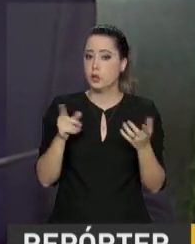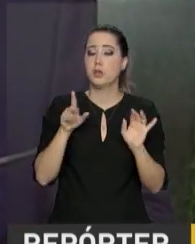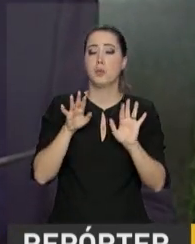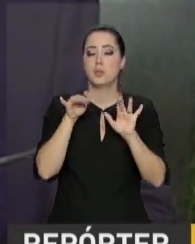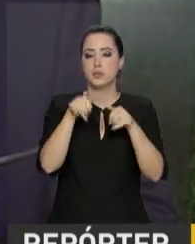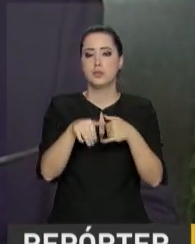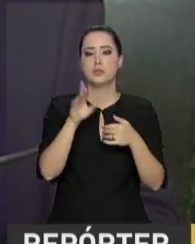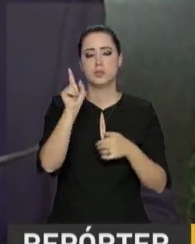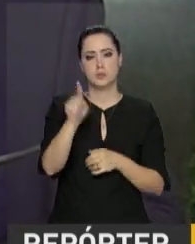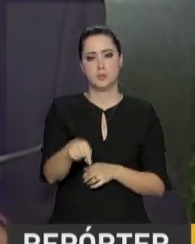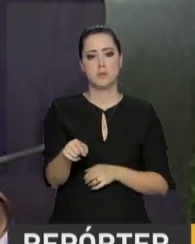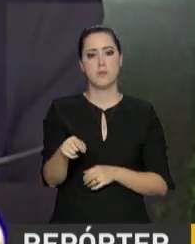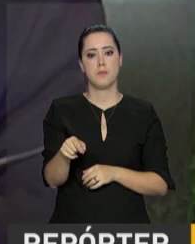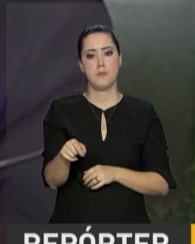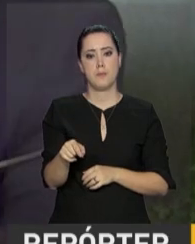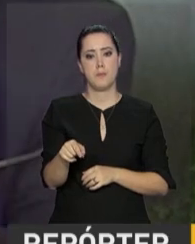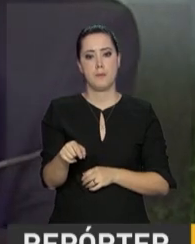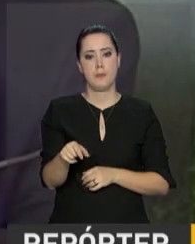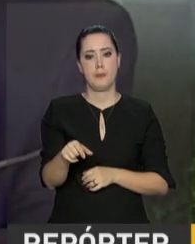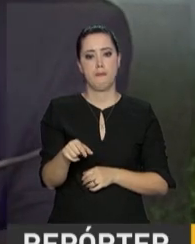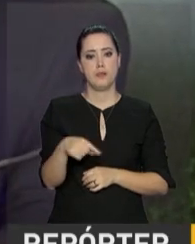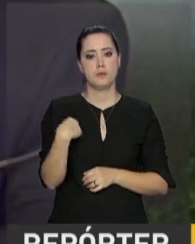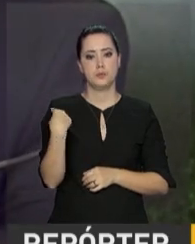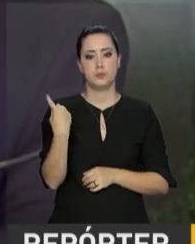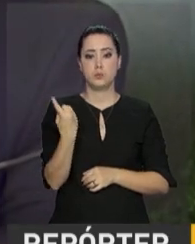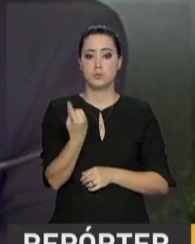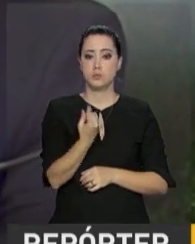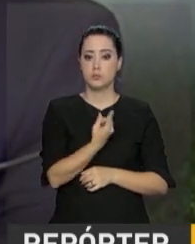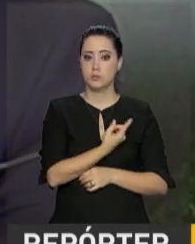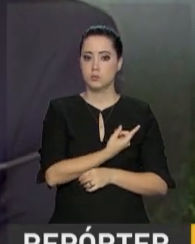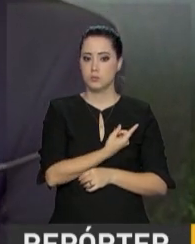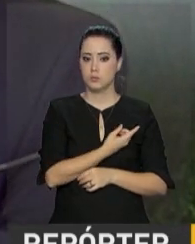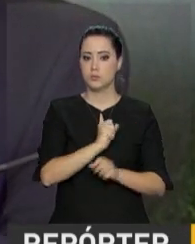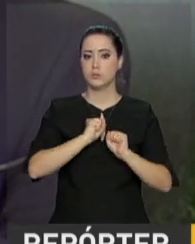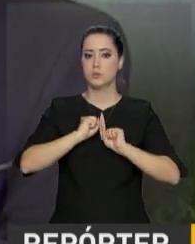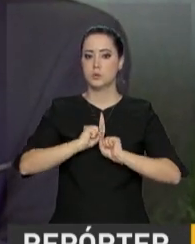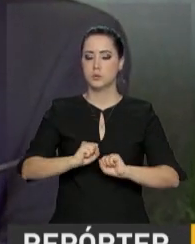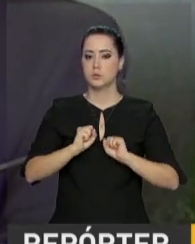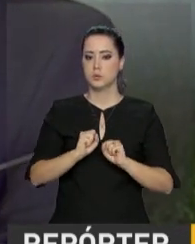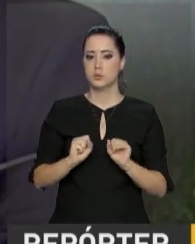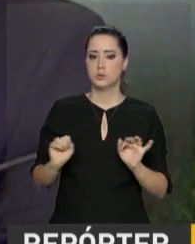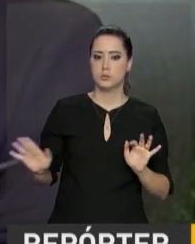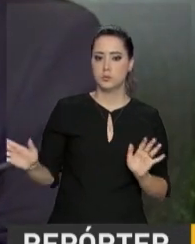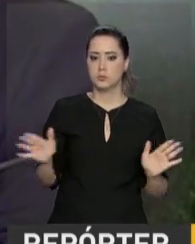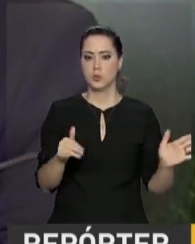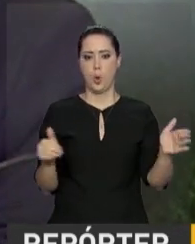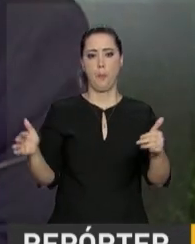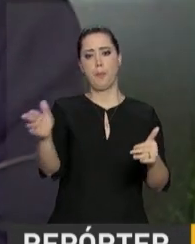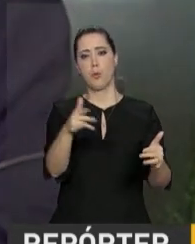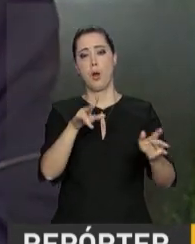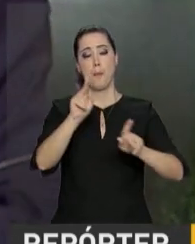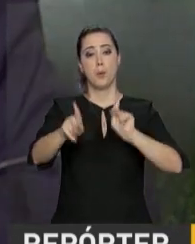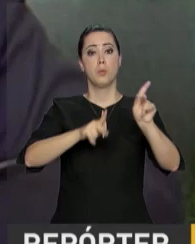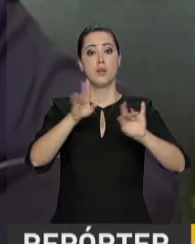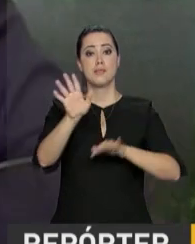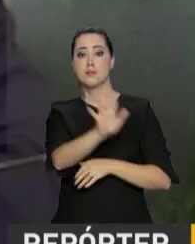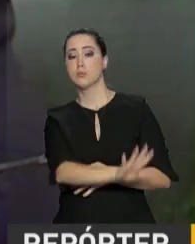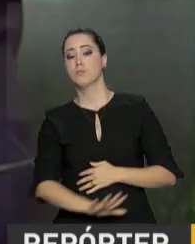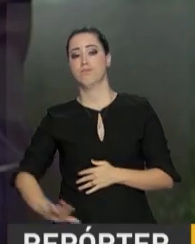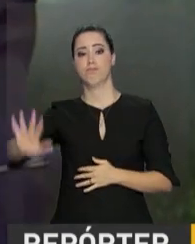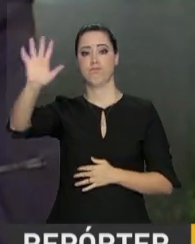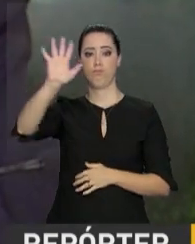final é que nós possamos mobilizar a população brasileira